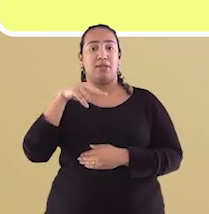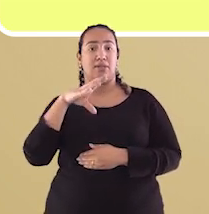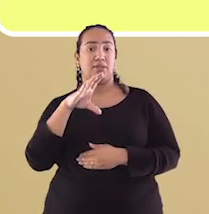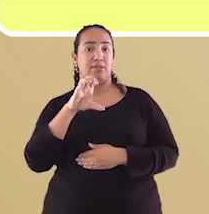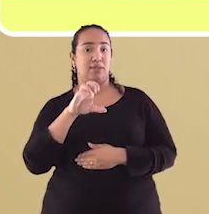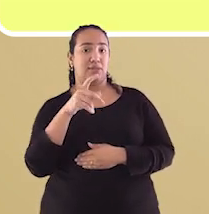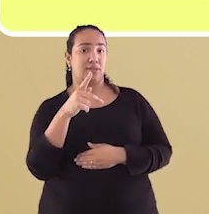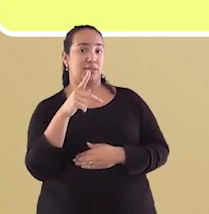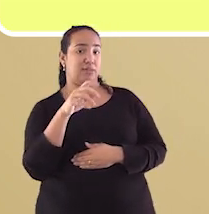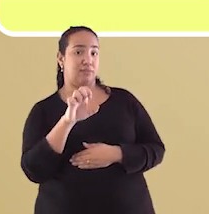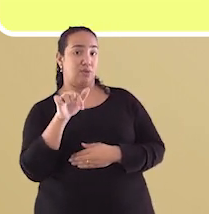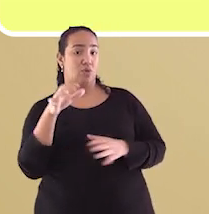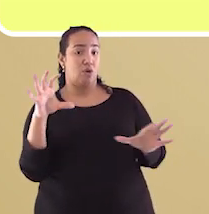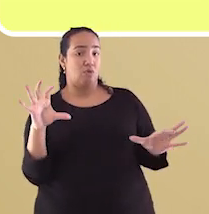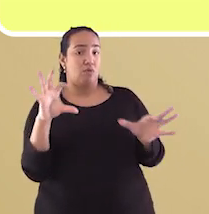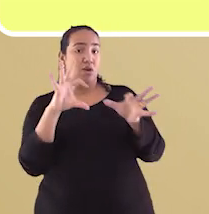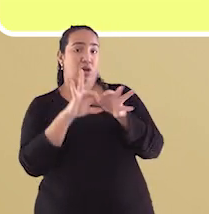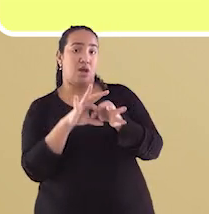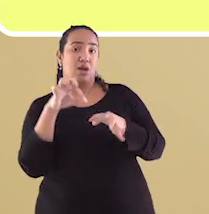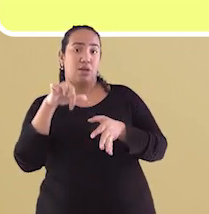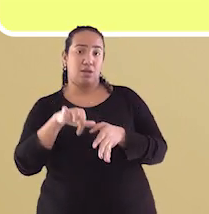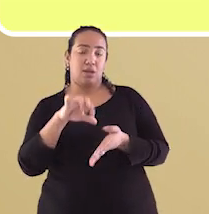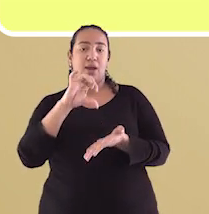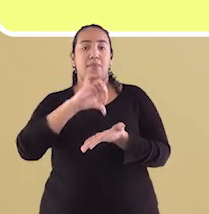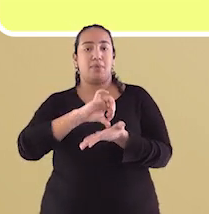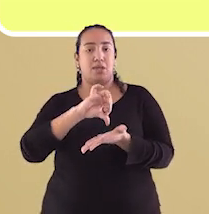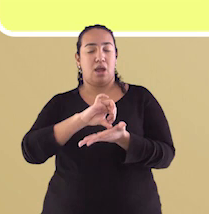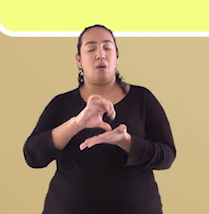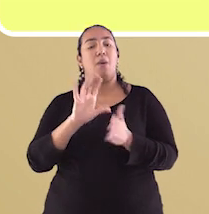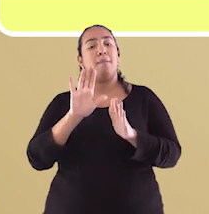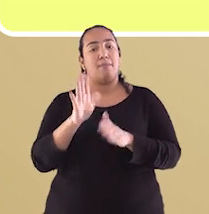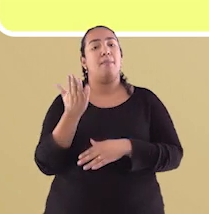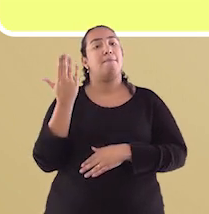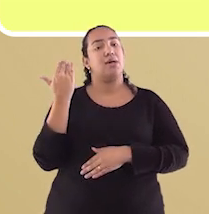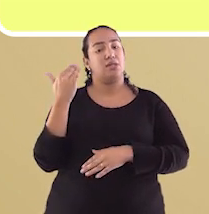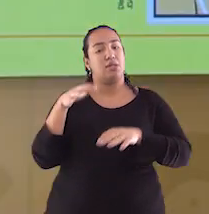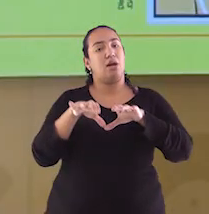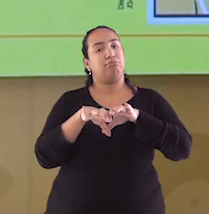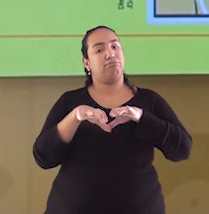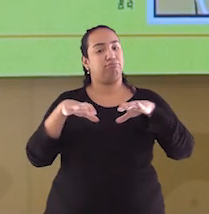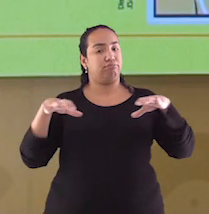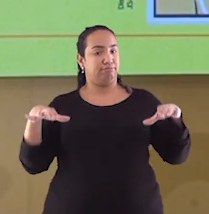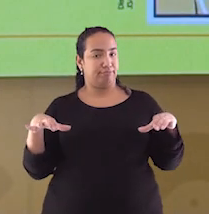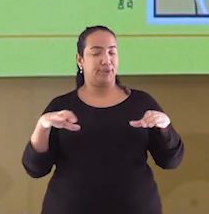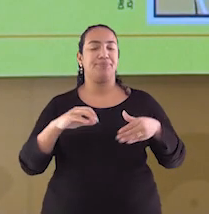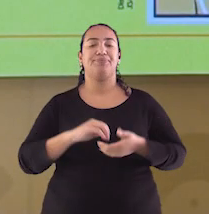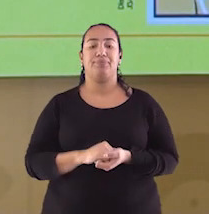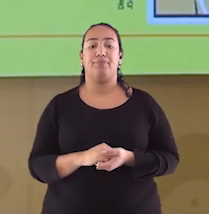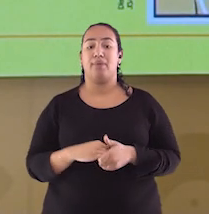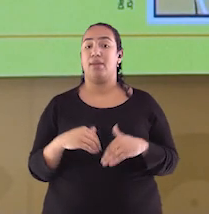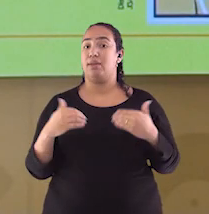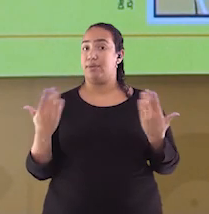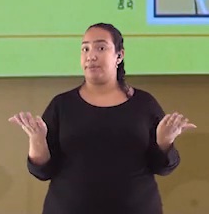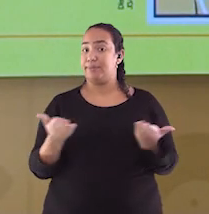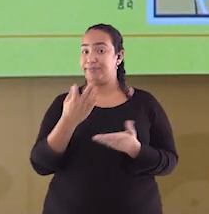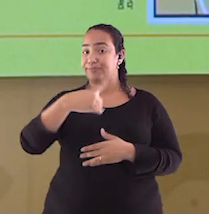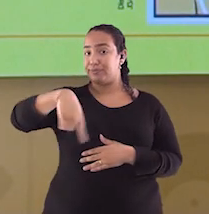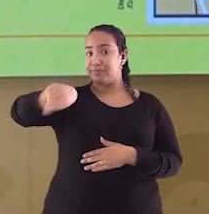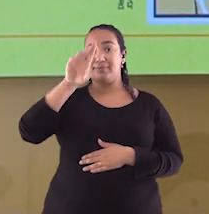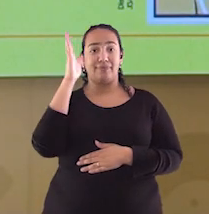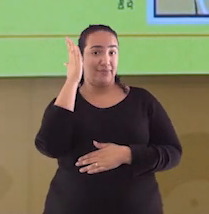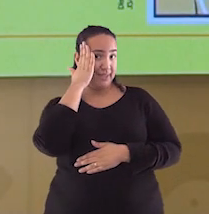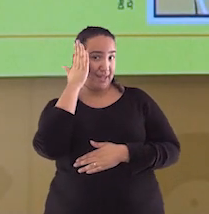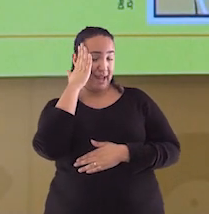capital por causa de aterros, mas já foi separada há um dia. Agora que você já sabe